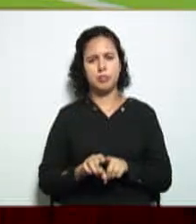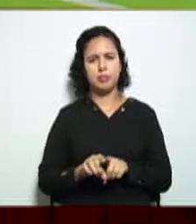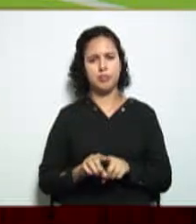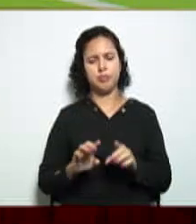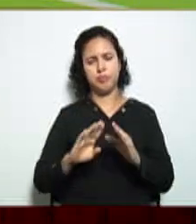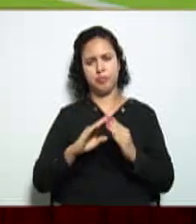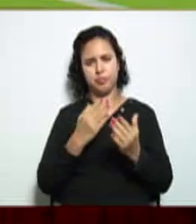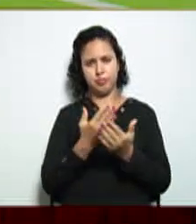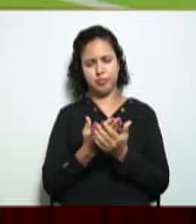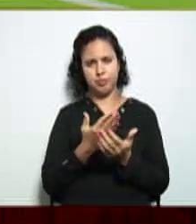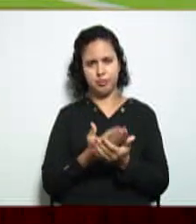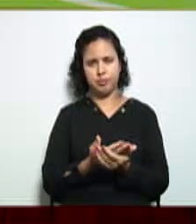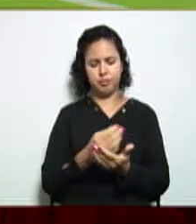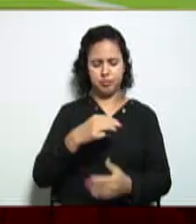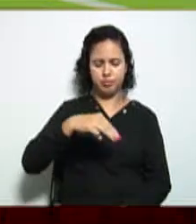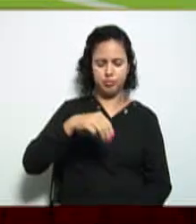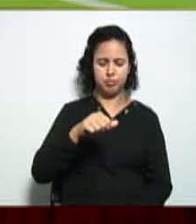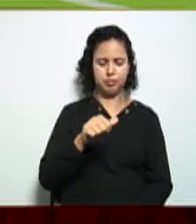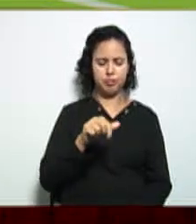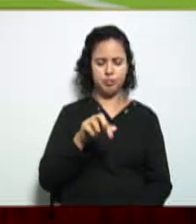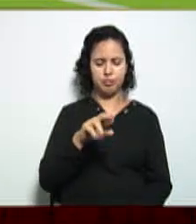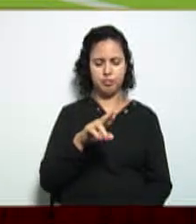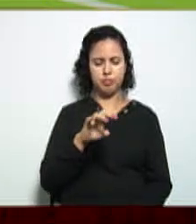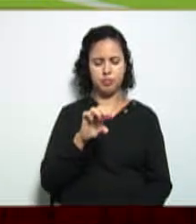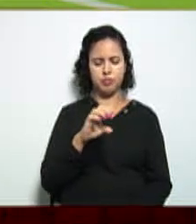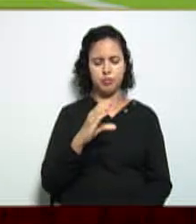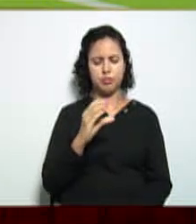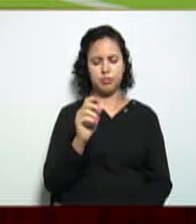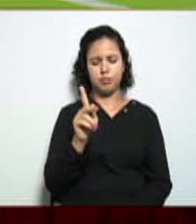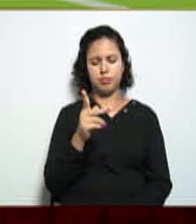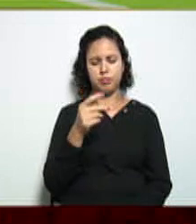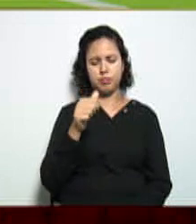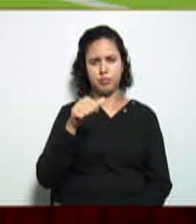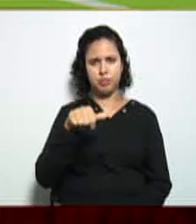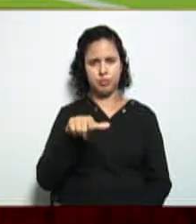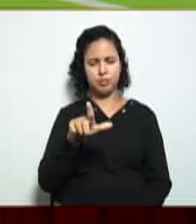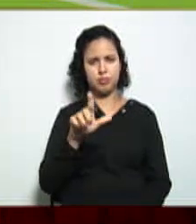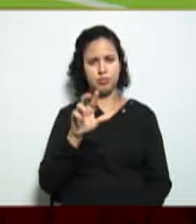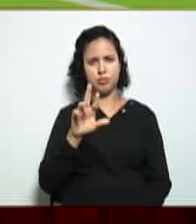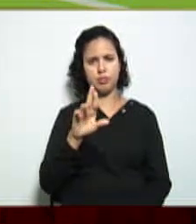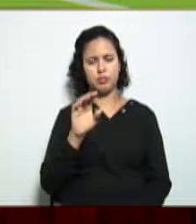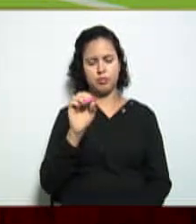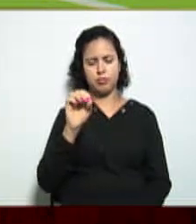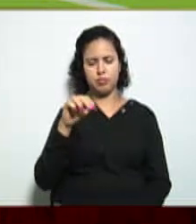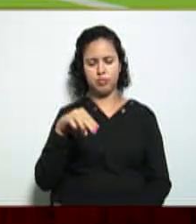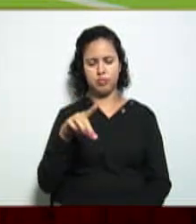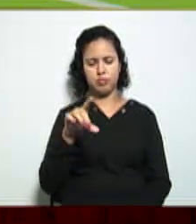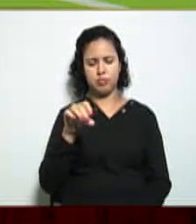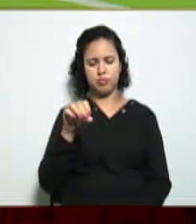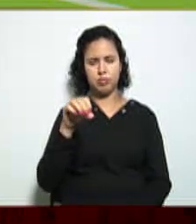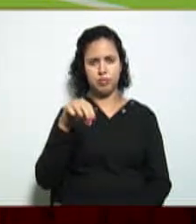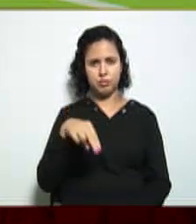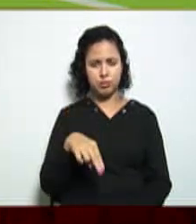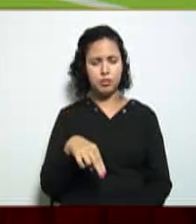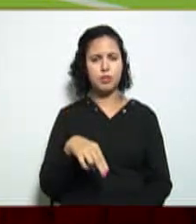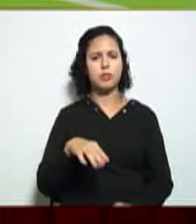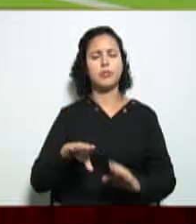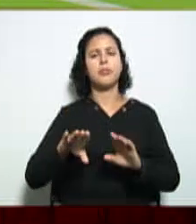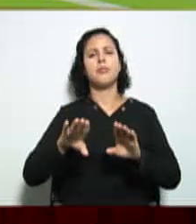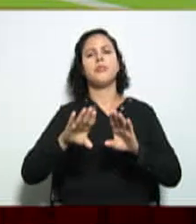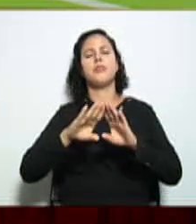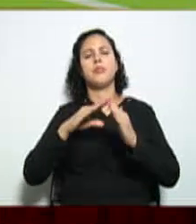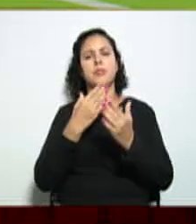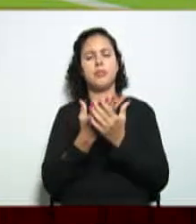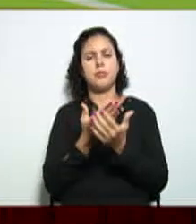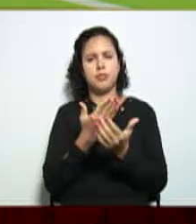corretíssima, né? E ajuda na elaboração, no desenvolvimento de pesquisas na área de cooperativismo. Os alunos da Escola